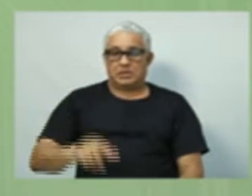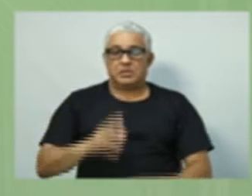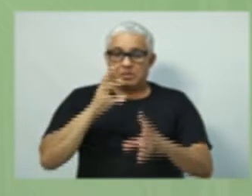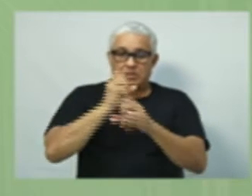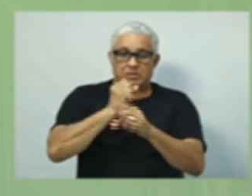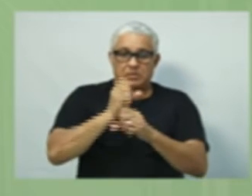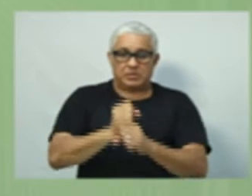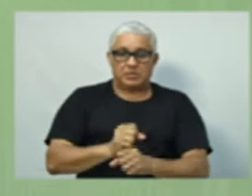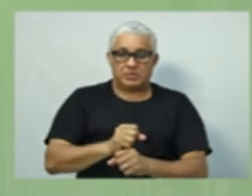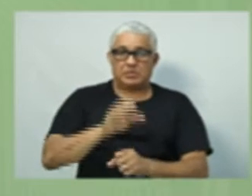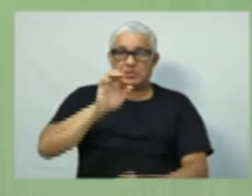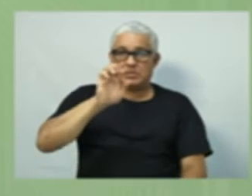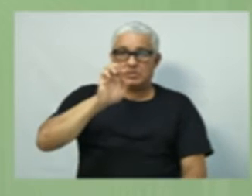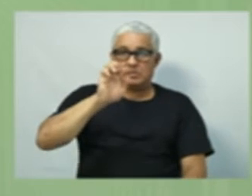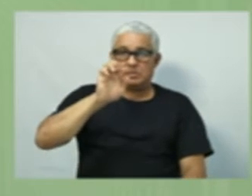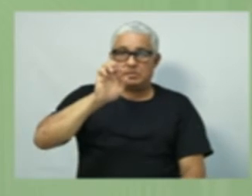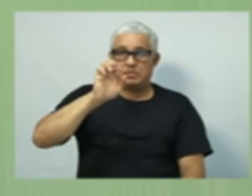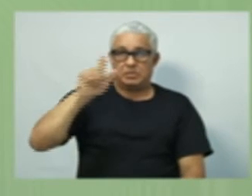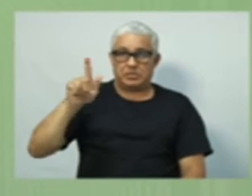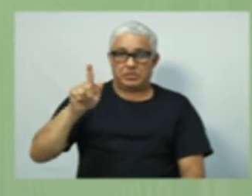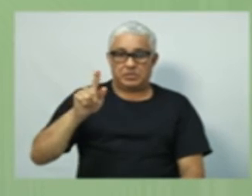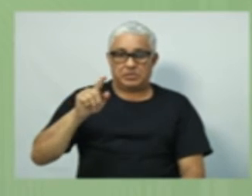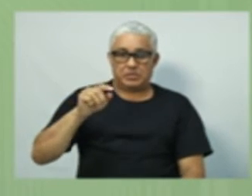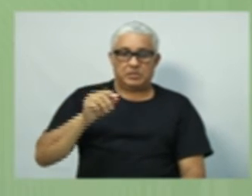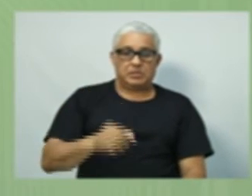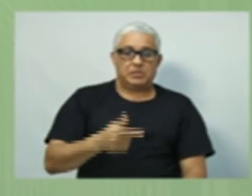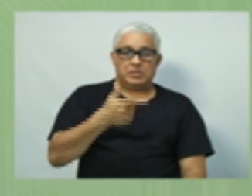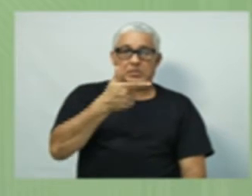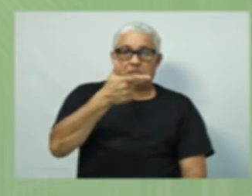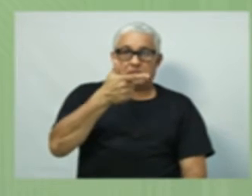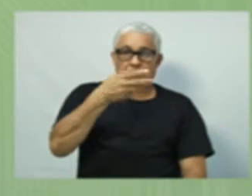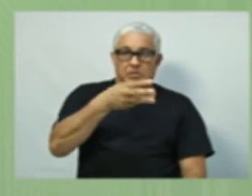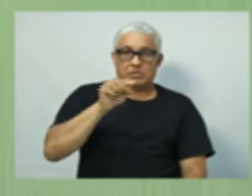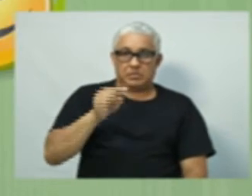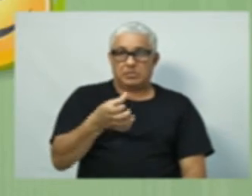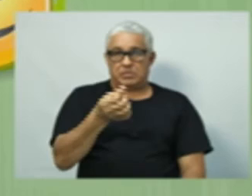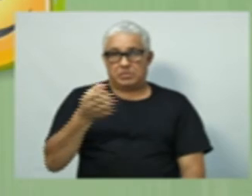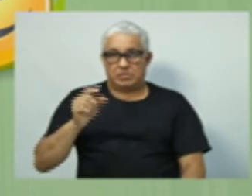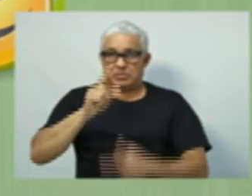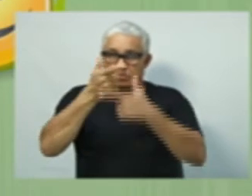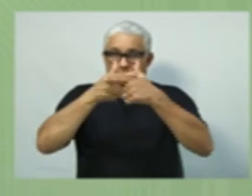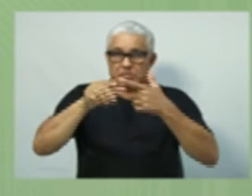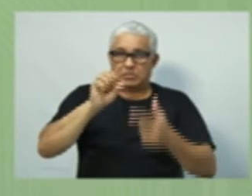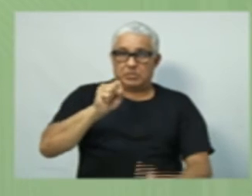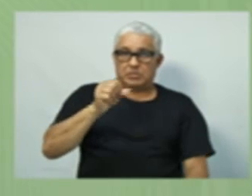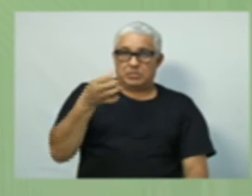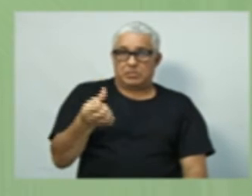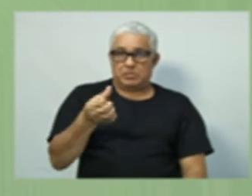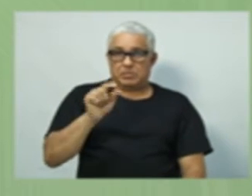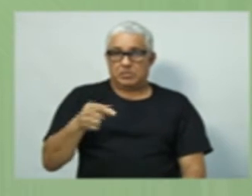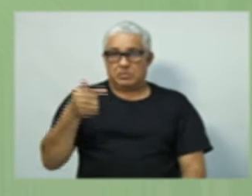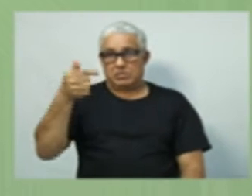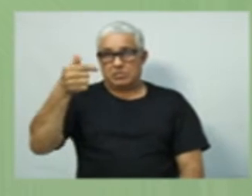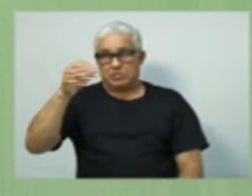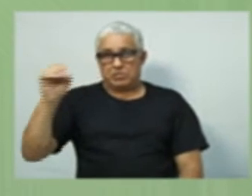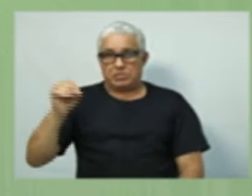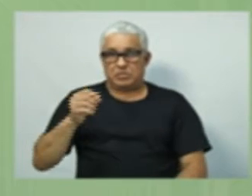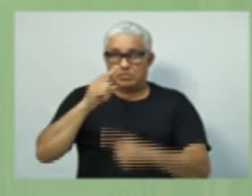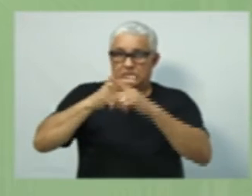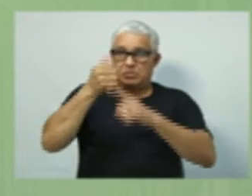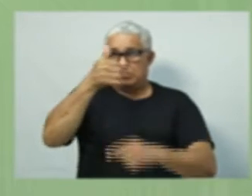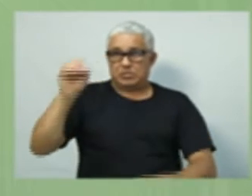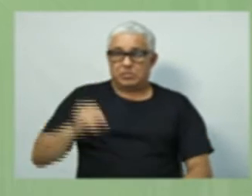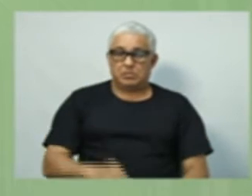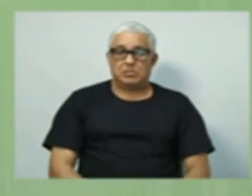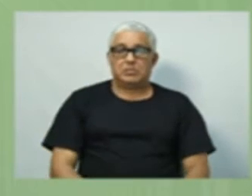endividamento geral vai ser 23.600 / 86 700 vezes sem meu individamento